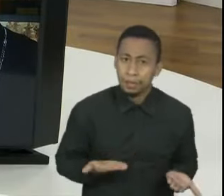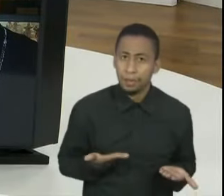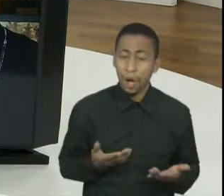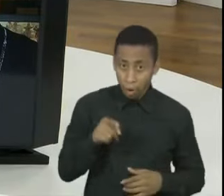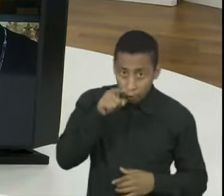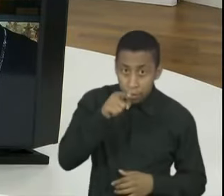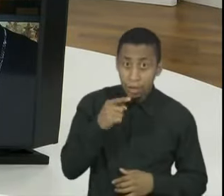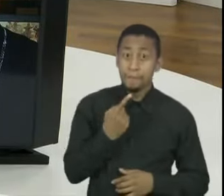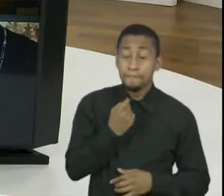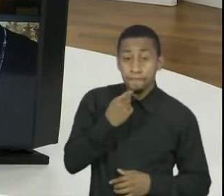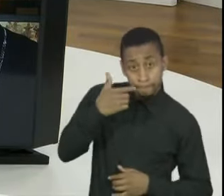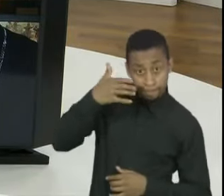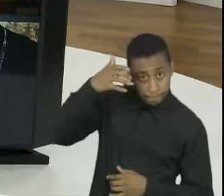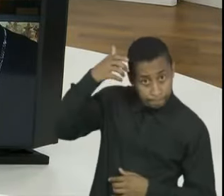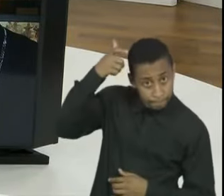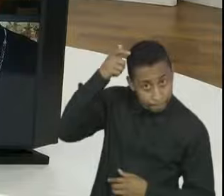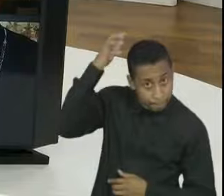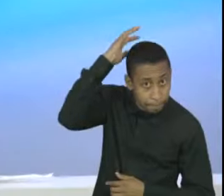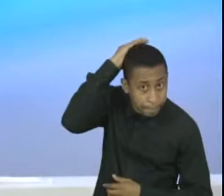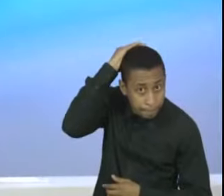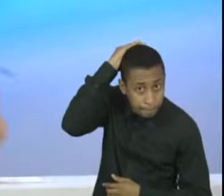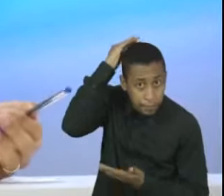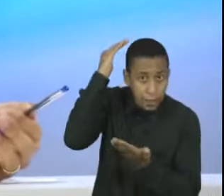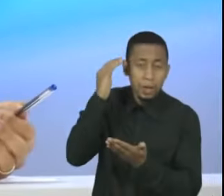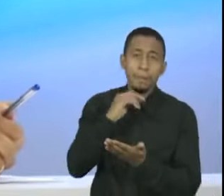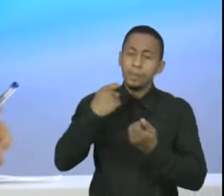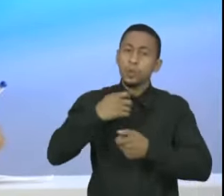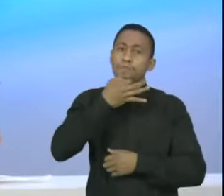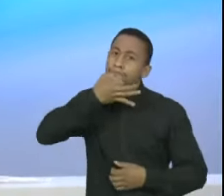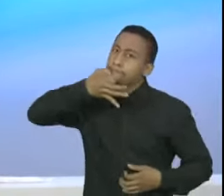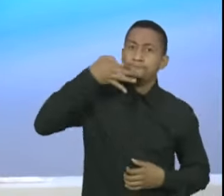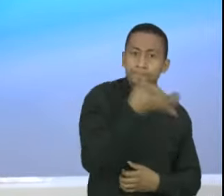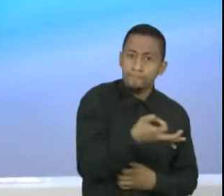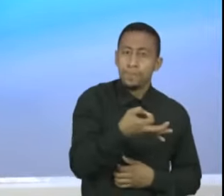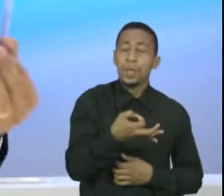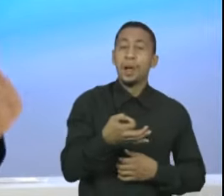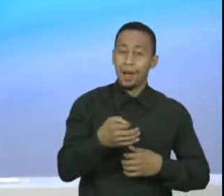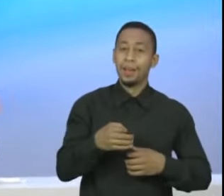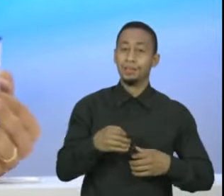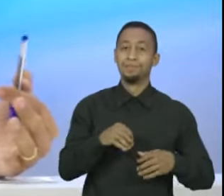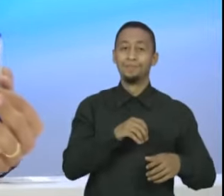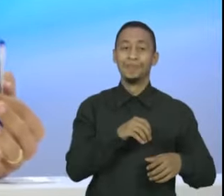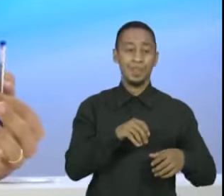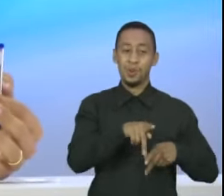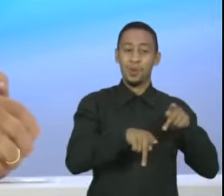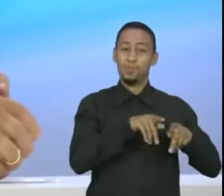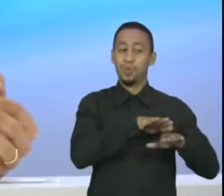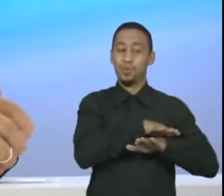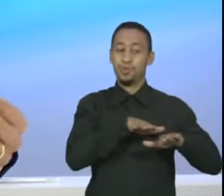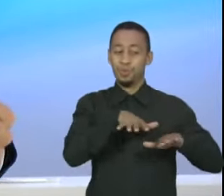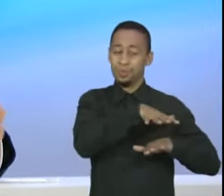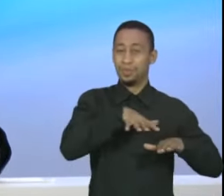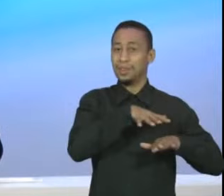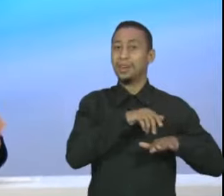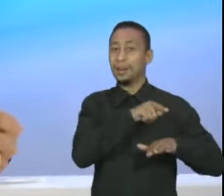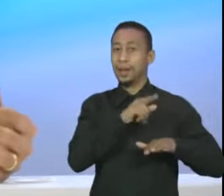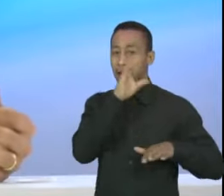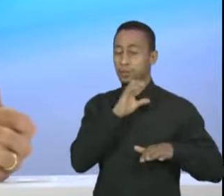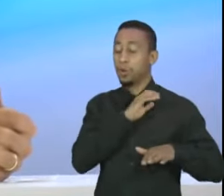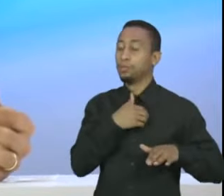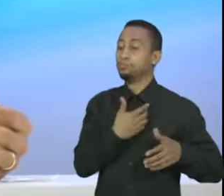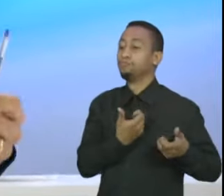Cardeal EA serviço em São Paulo dá uma opinião para que o povo católico brasileiro pudesse ter alguma bússola sobre esse assunto